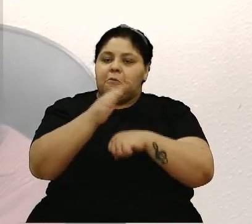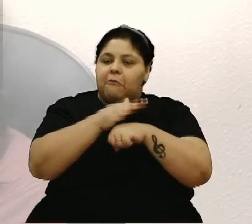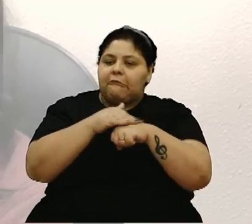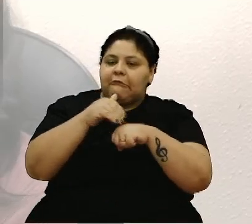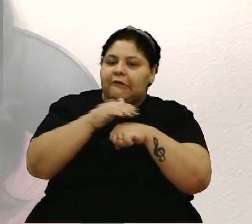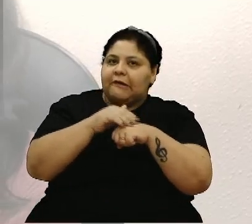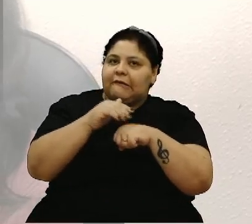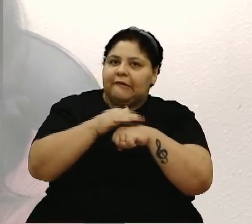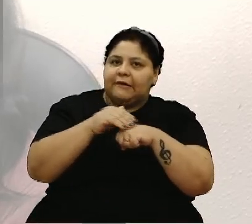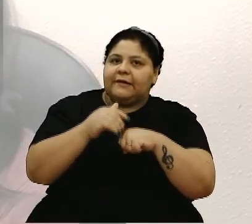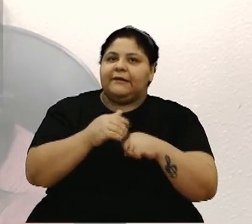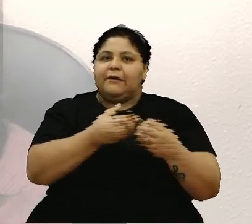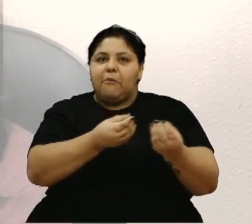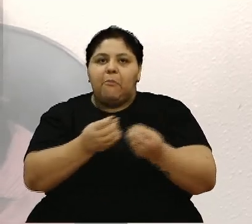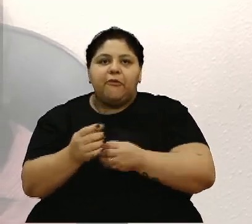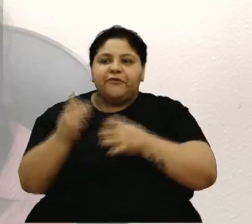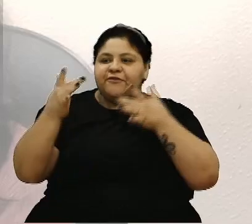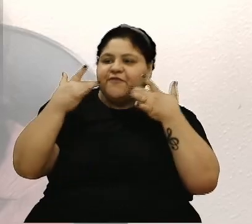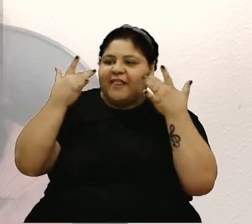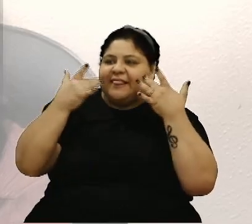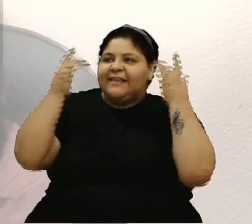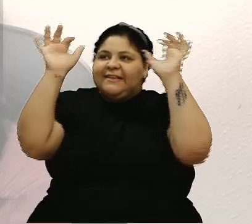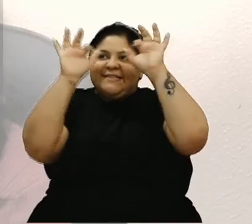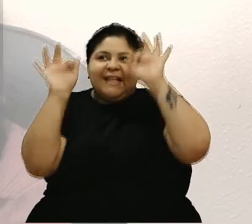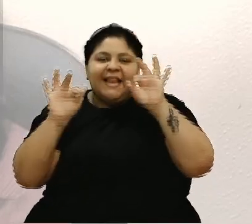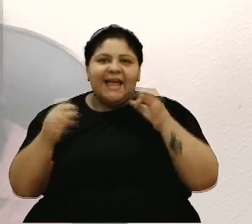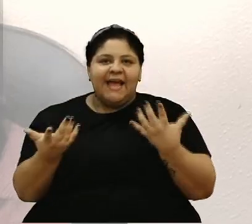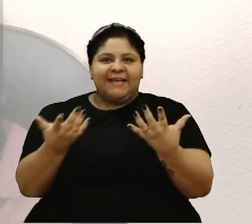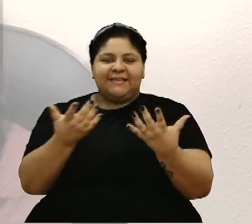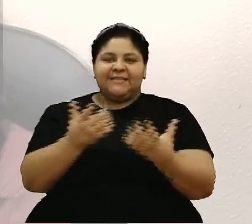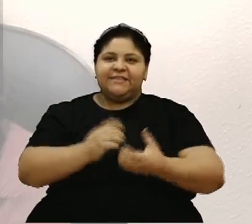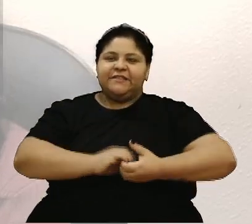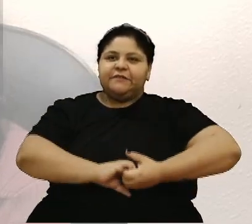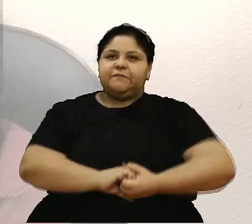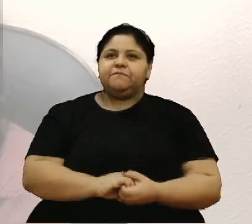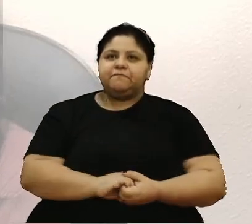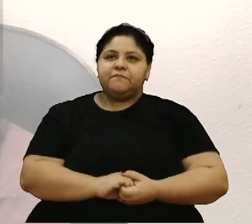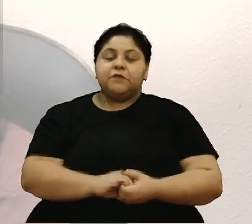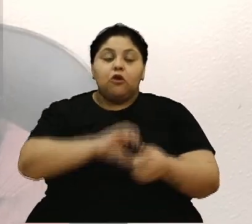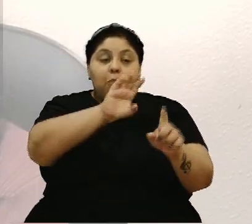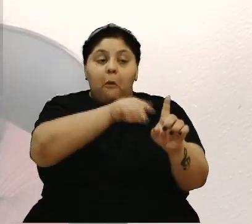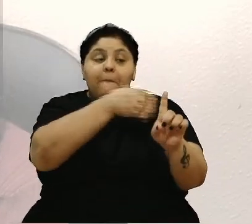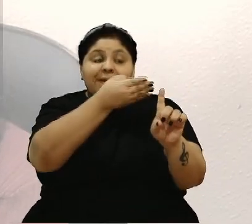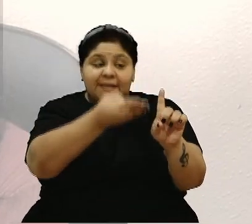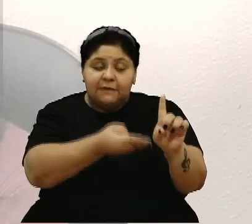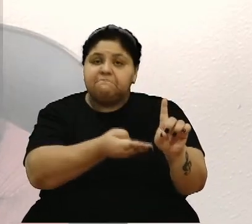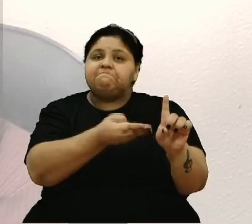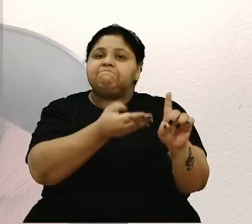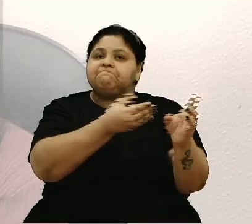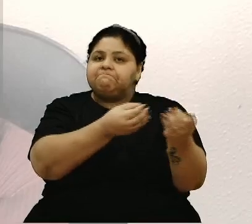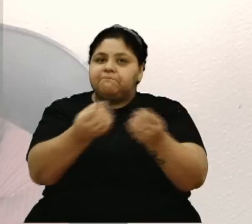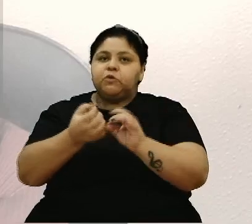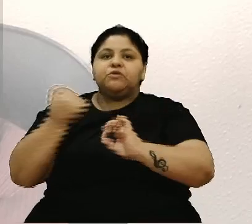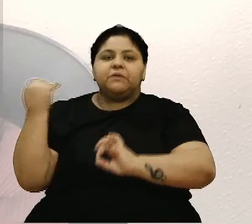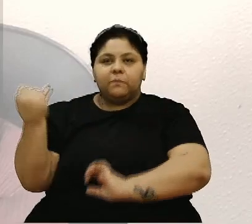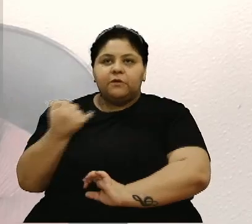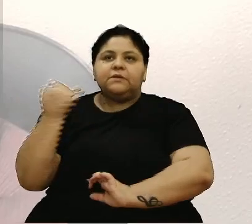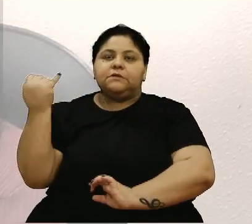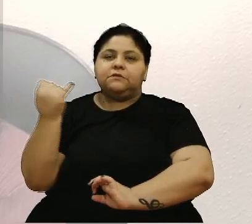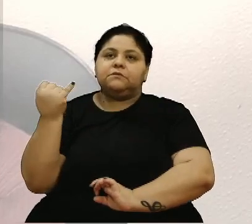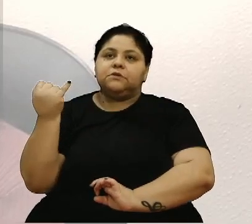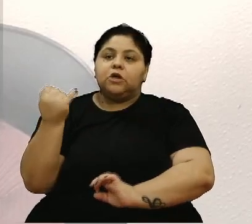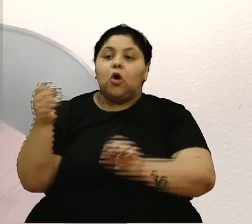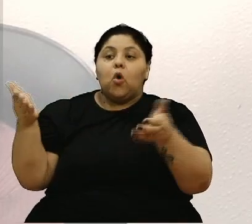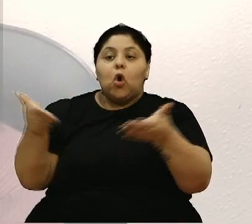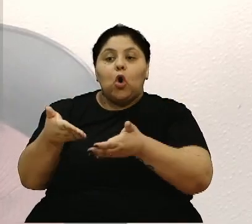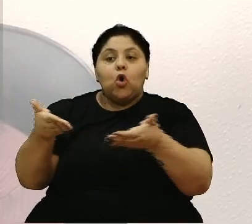de tudo, sempre muito alegre, sempre muito feliz. E uma homenagem muito importante